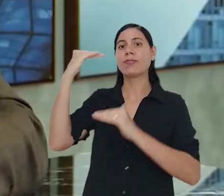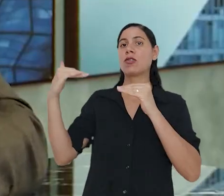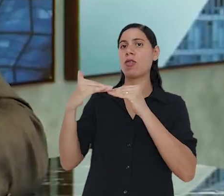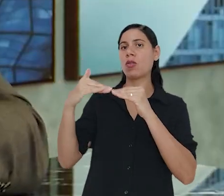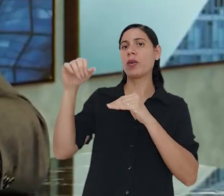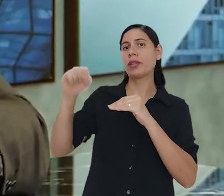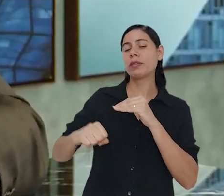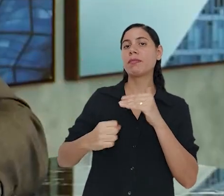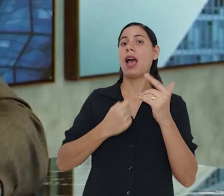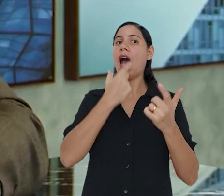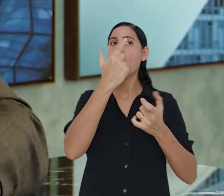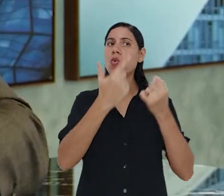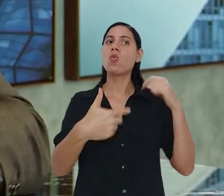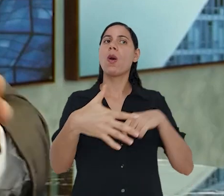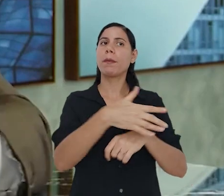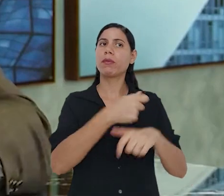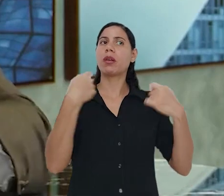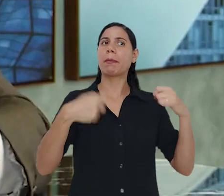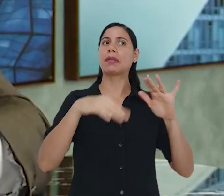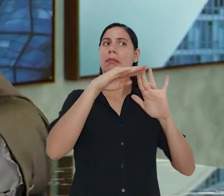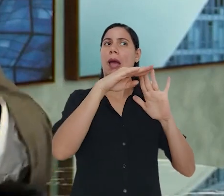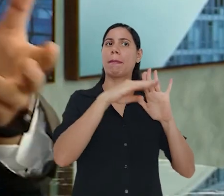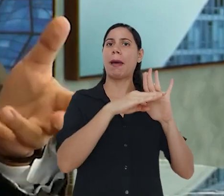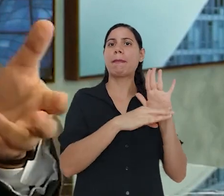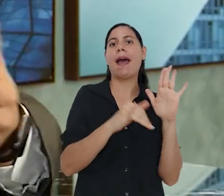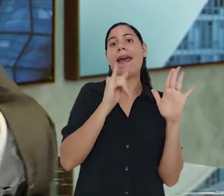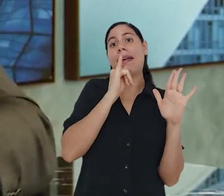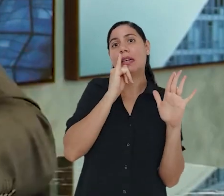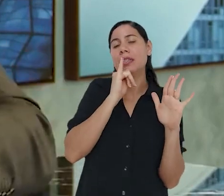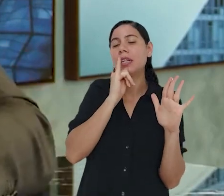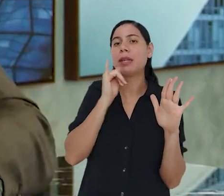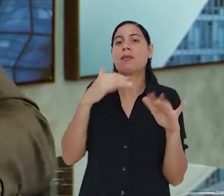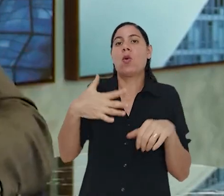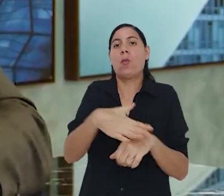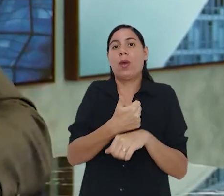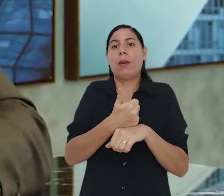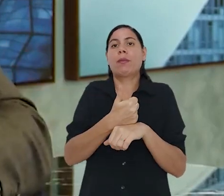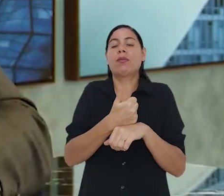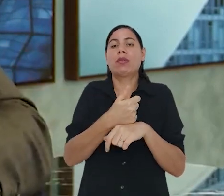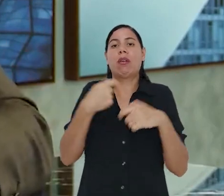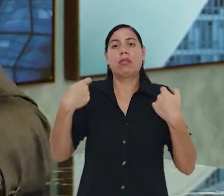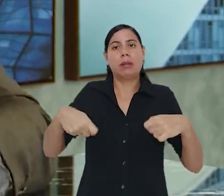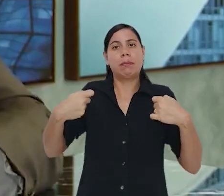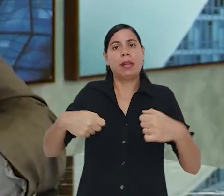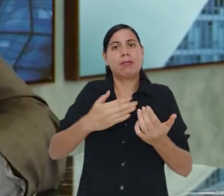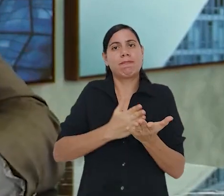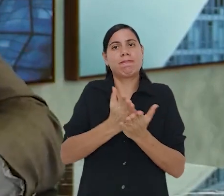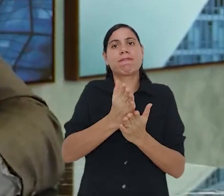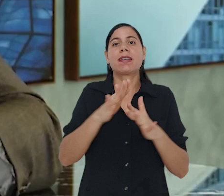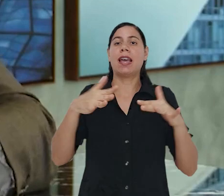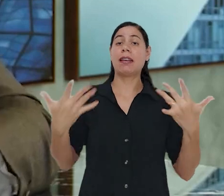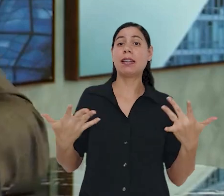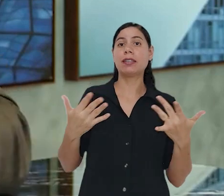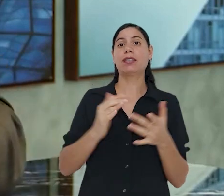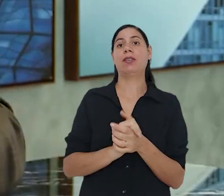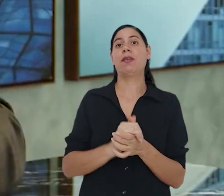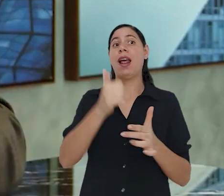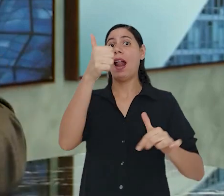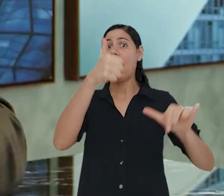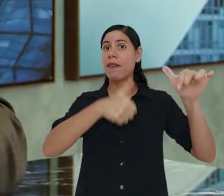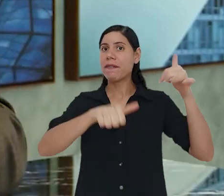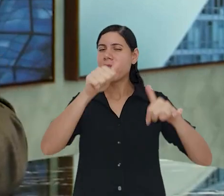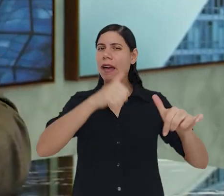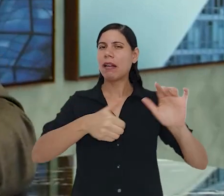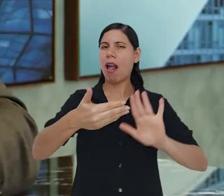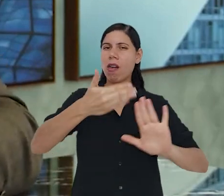que demandam certos requisitos, como, por exemplo, uma profissão que demanda a idoneidade. Nesses casos, analisar esses